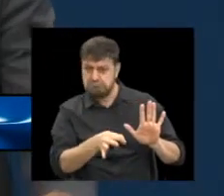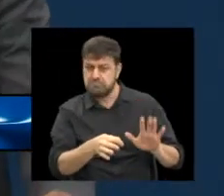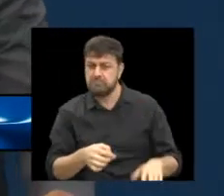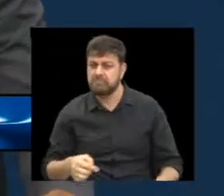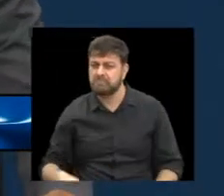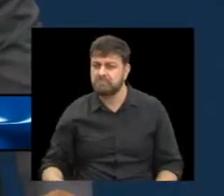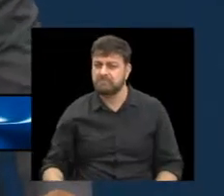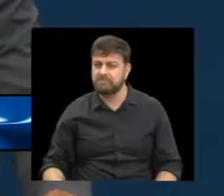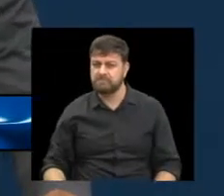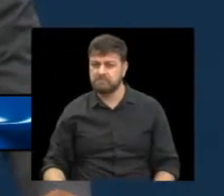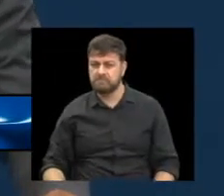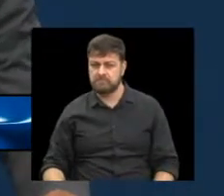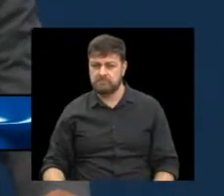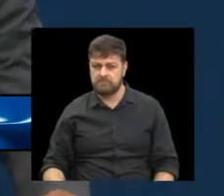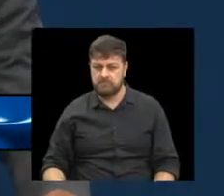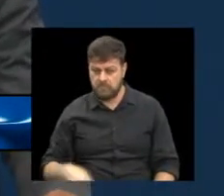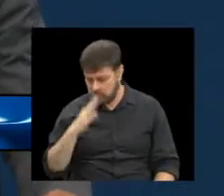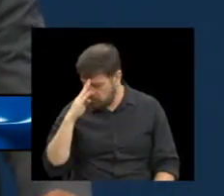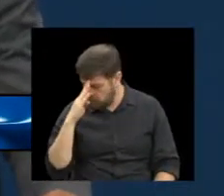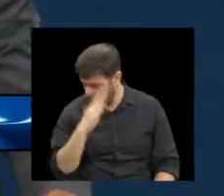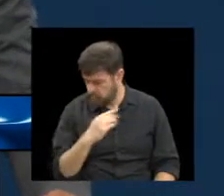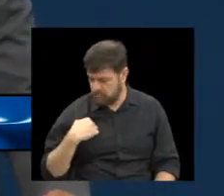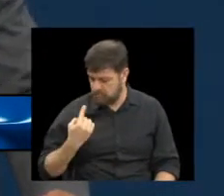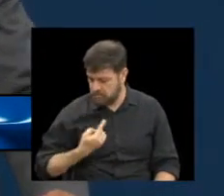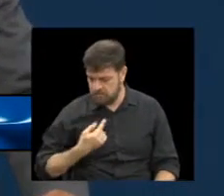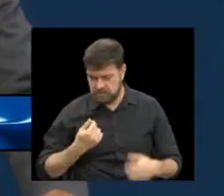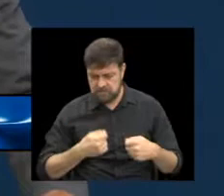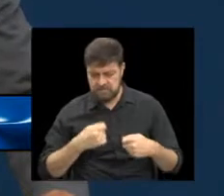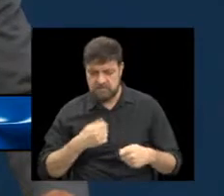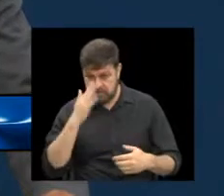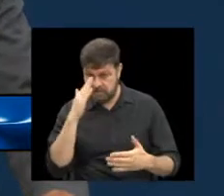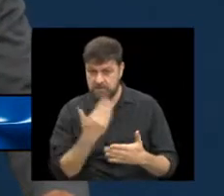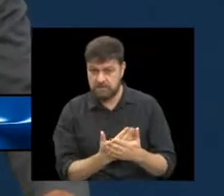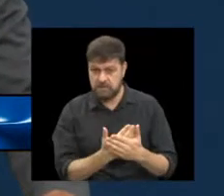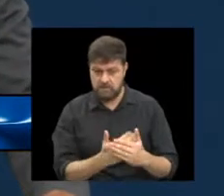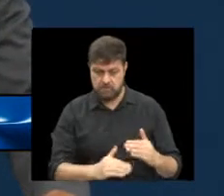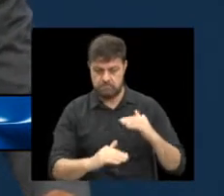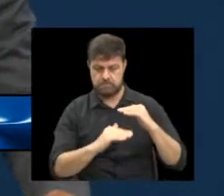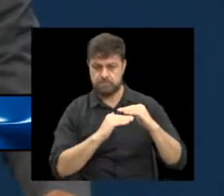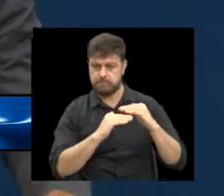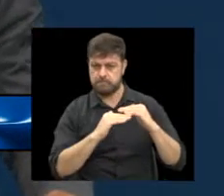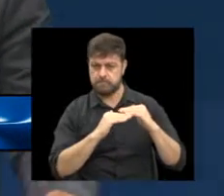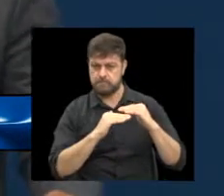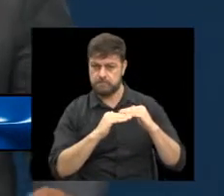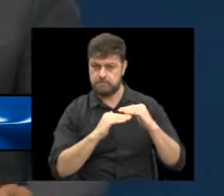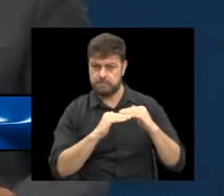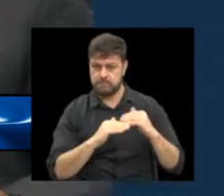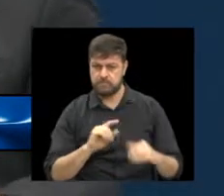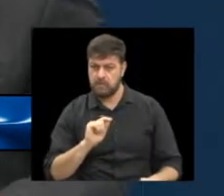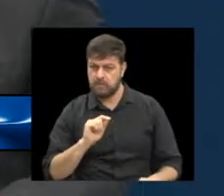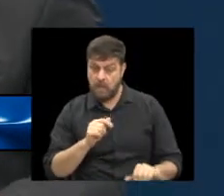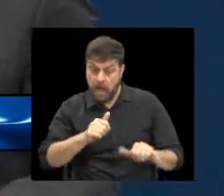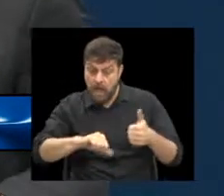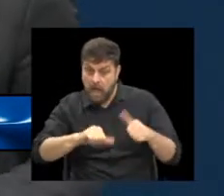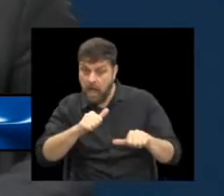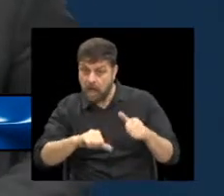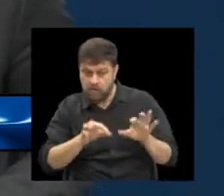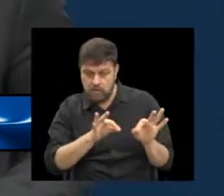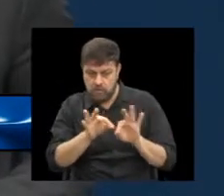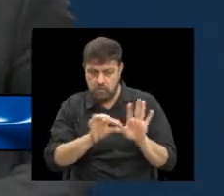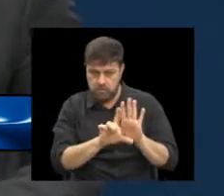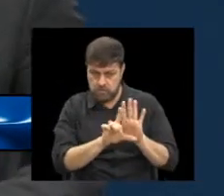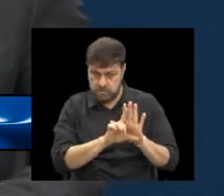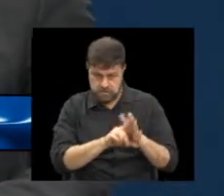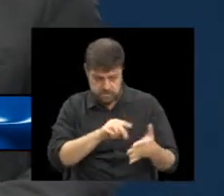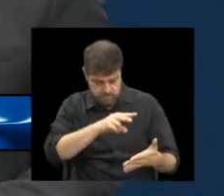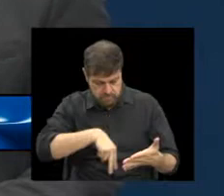Esse é o ponto que a gente precisa chegar, no ponto de equilíbrio. E quem deu uma analisada no projeto, quando nós chegamos aqui,